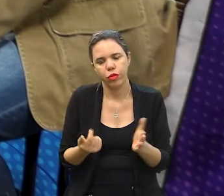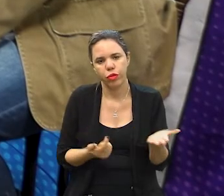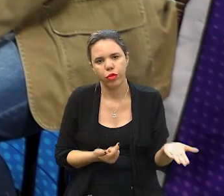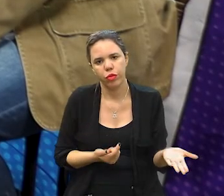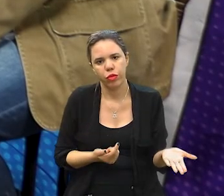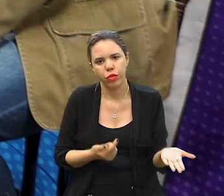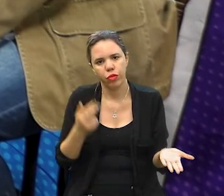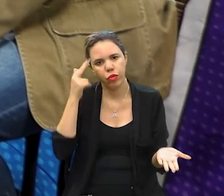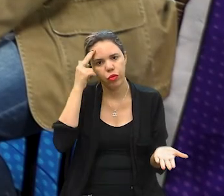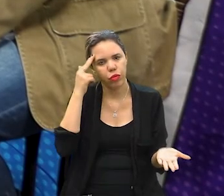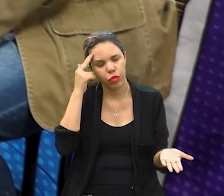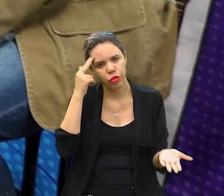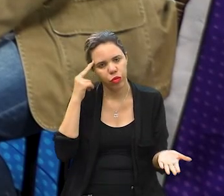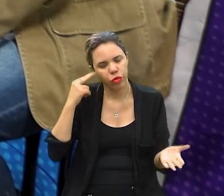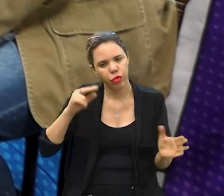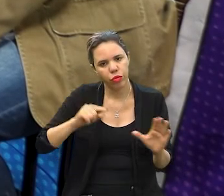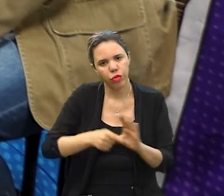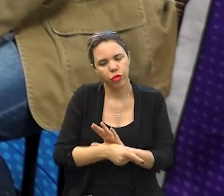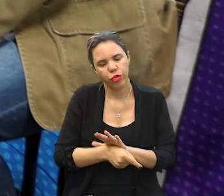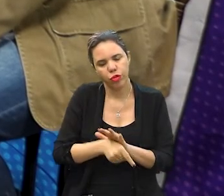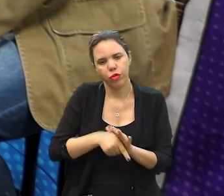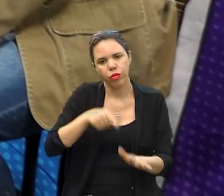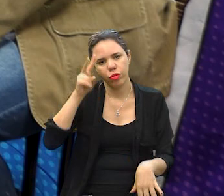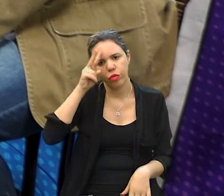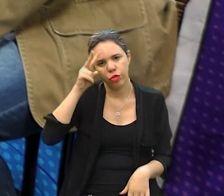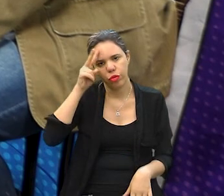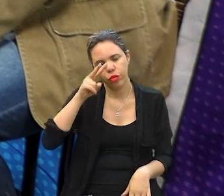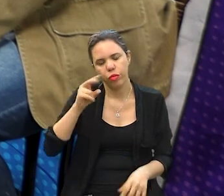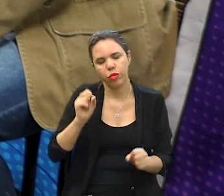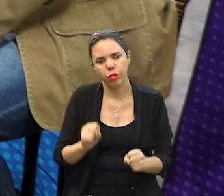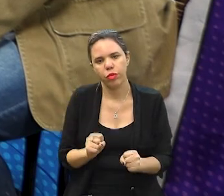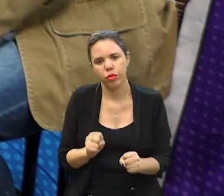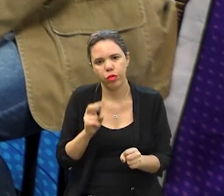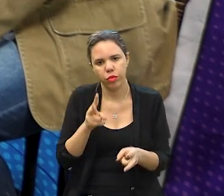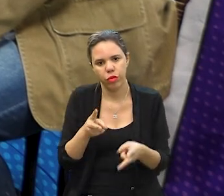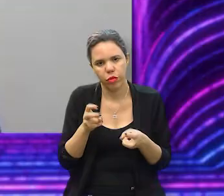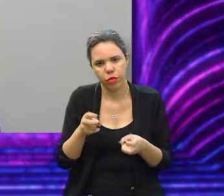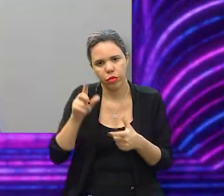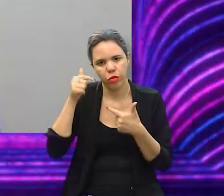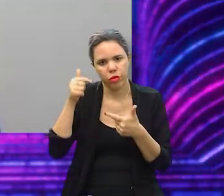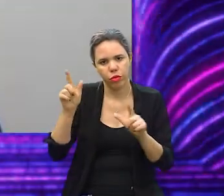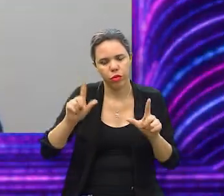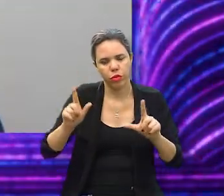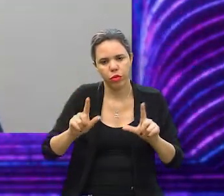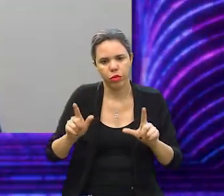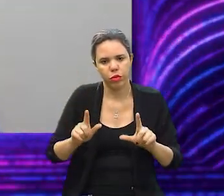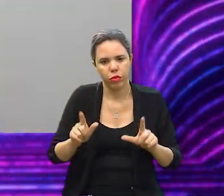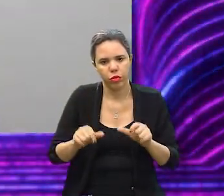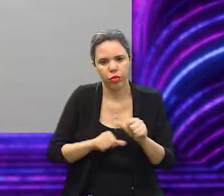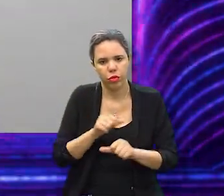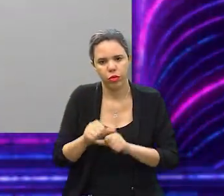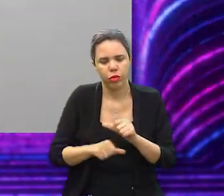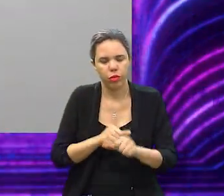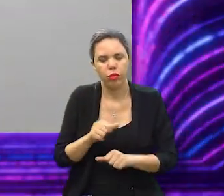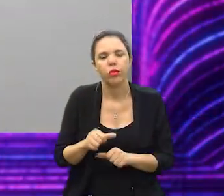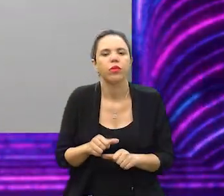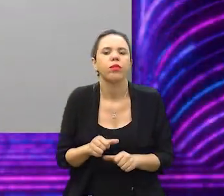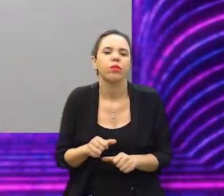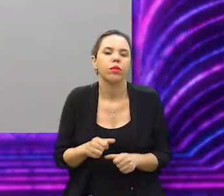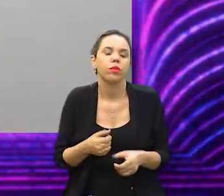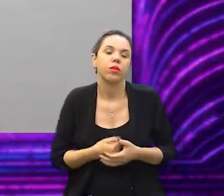é um sonho a gente se aprofundar nas histórias, a gente poder ver o personagem na televisão, transformar em live action,